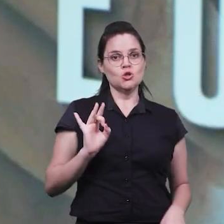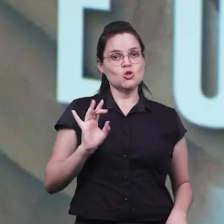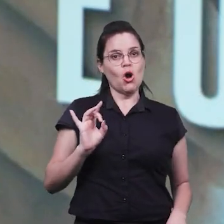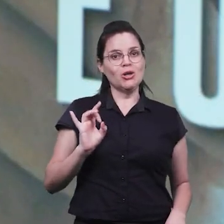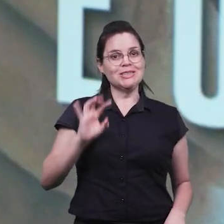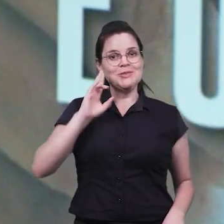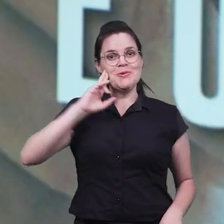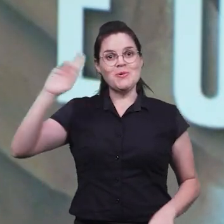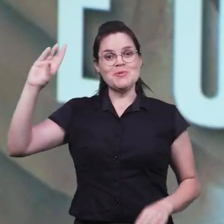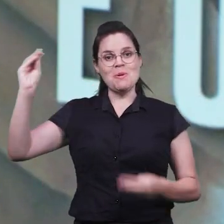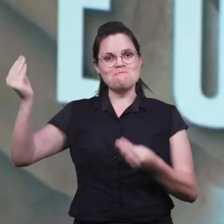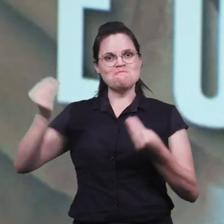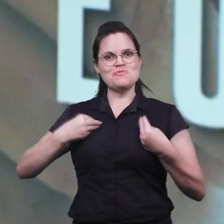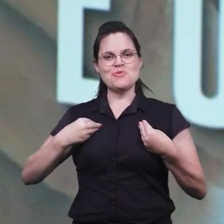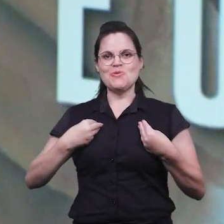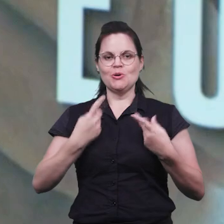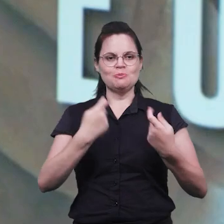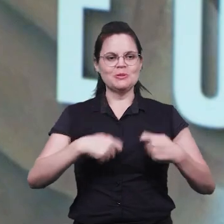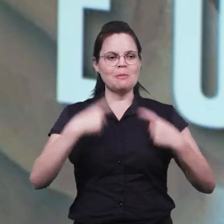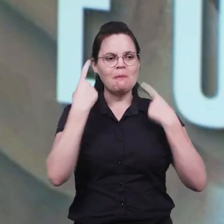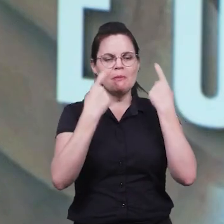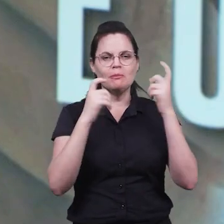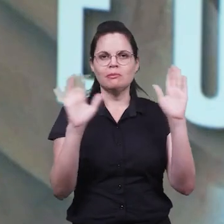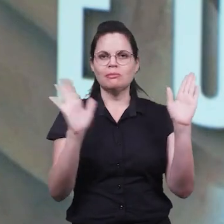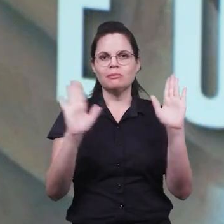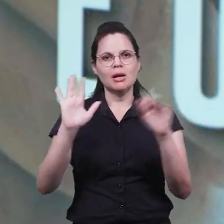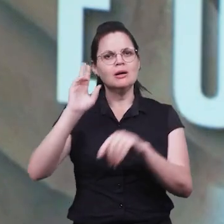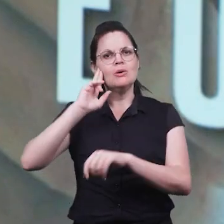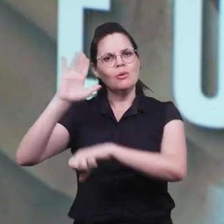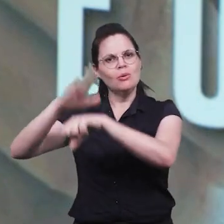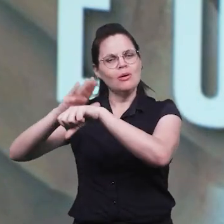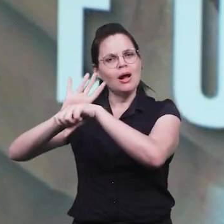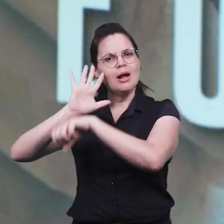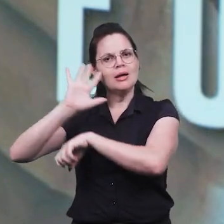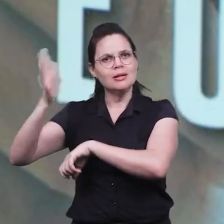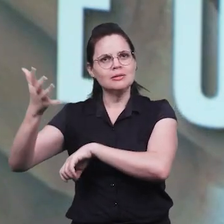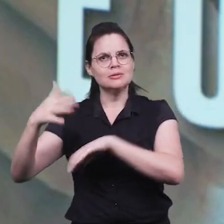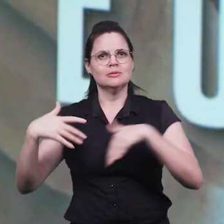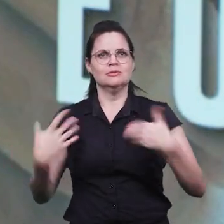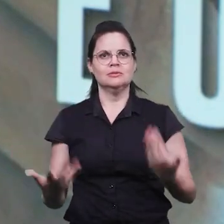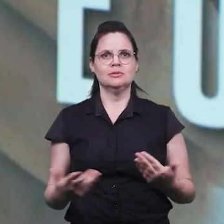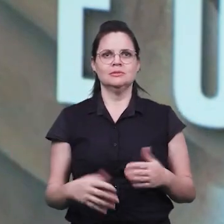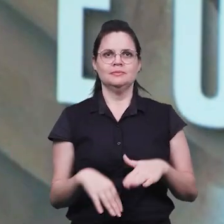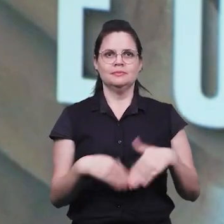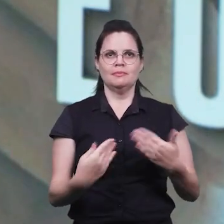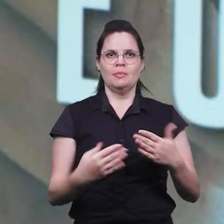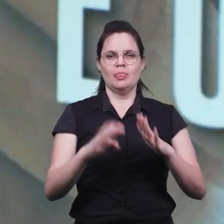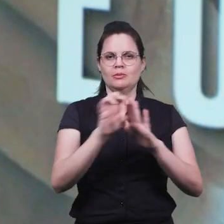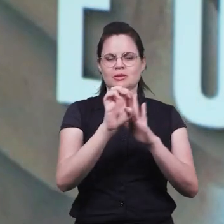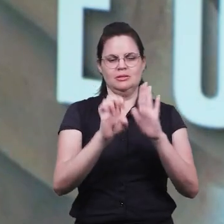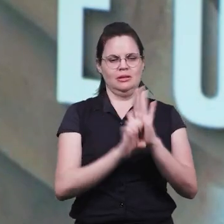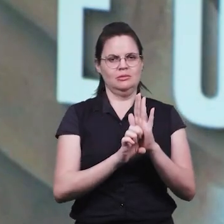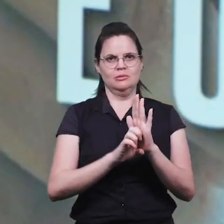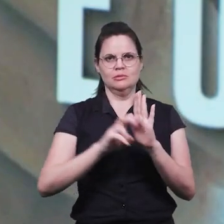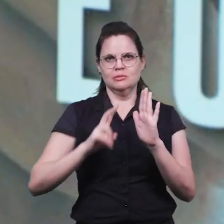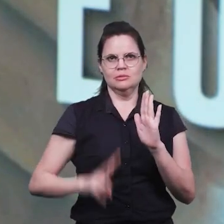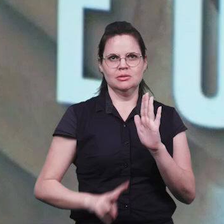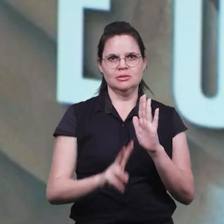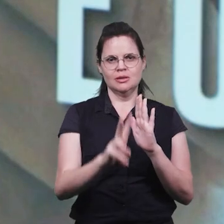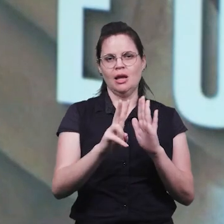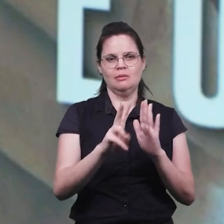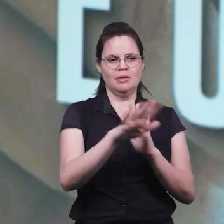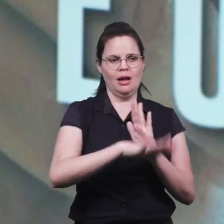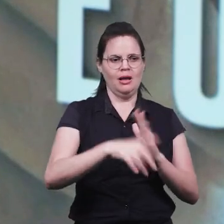pelo nosso Deus, não é? Então, o estatuto sempre funcionou, a